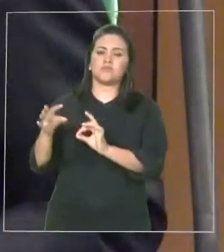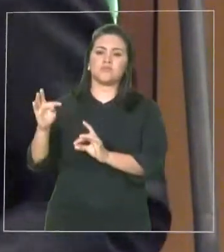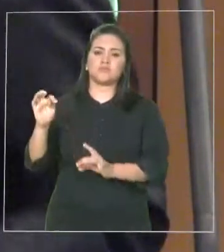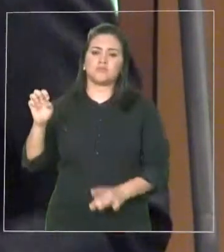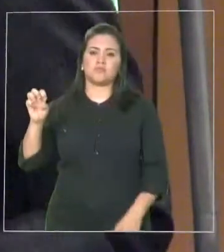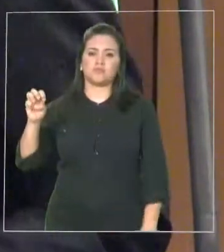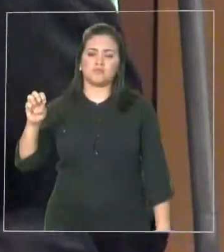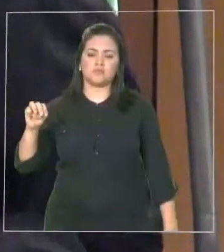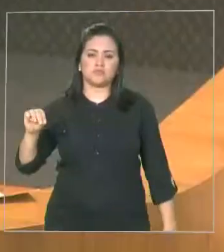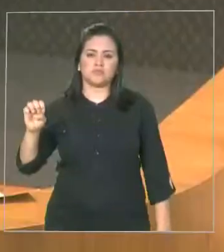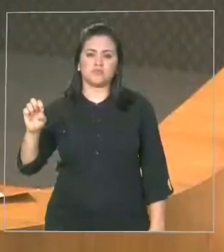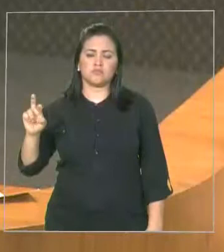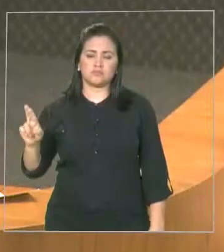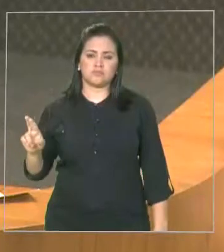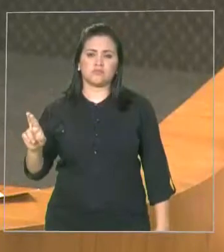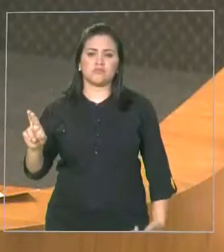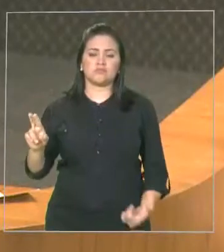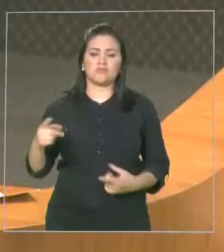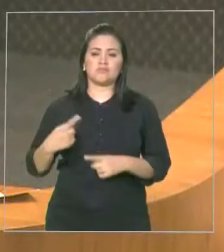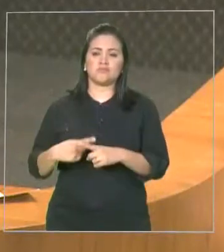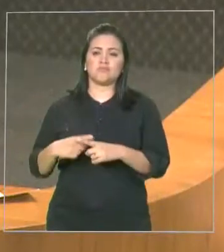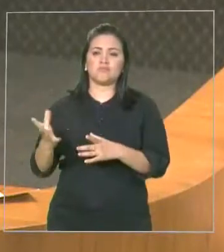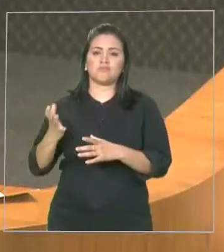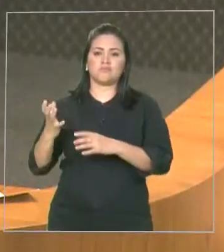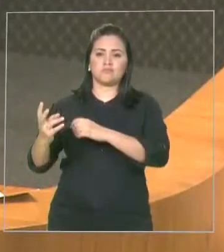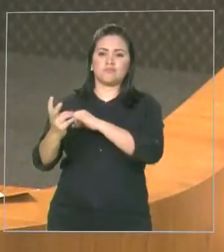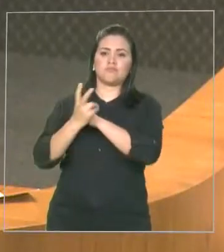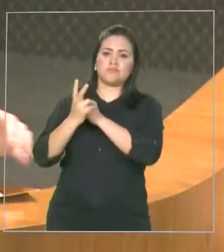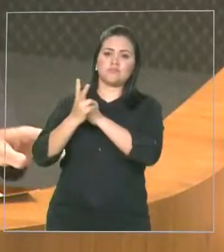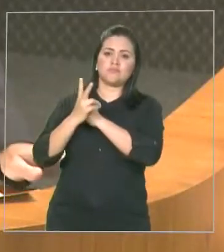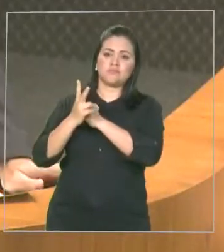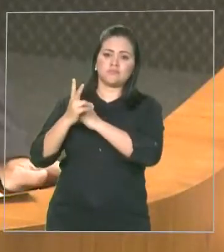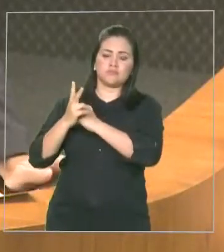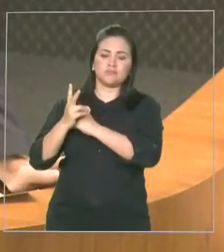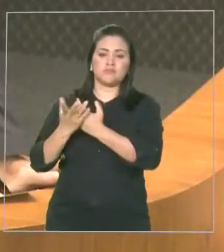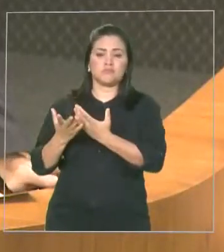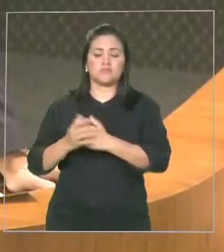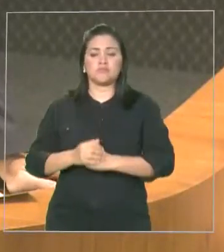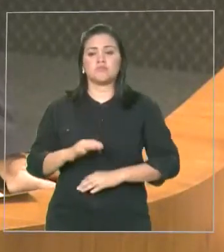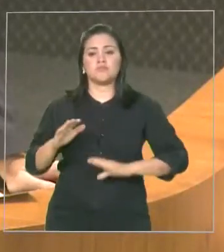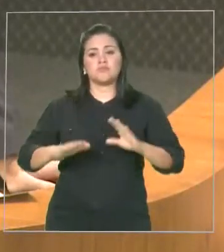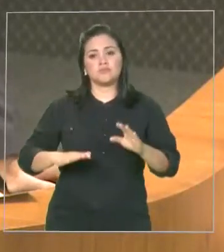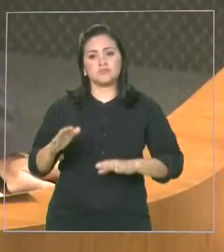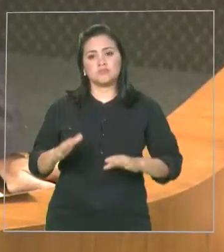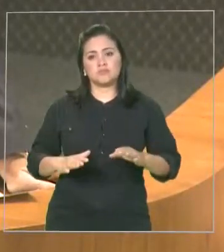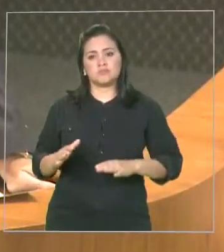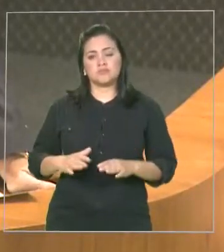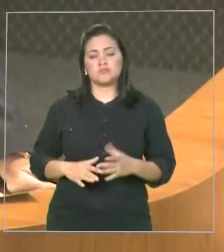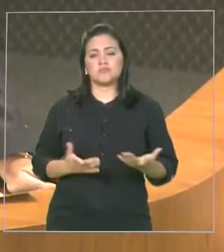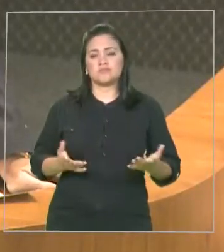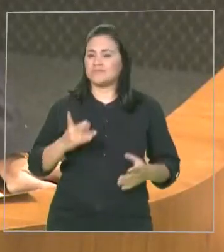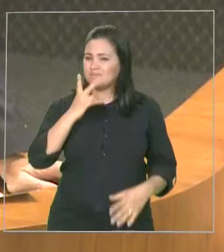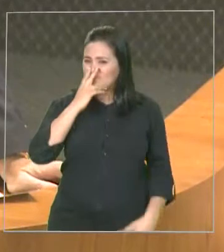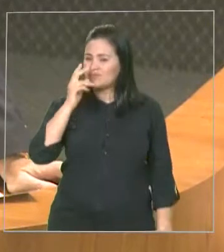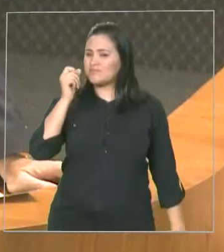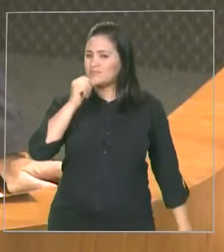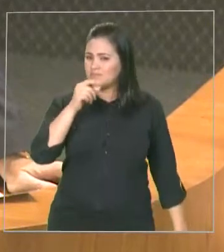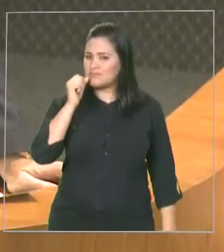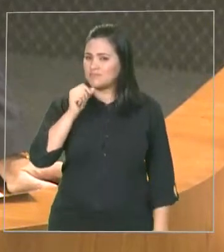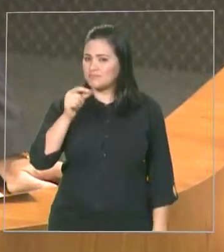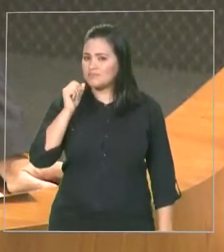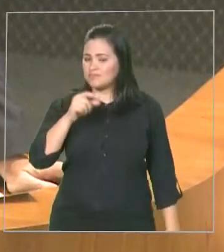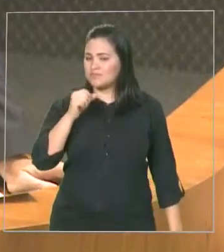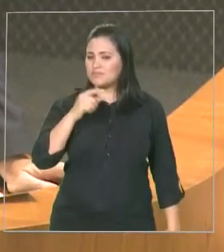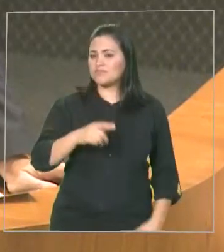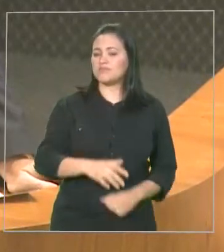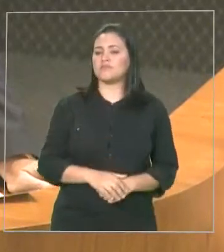protegê-lo. Então, isso eu, às vezes, não chegaria a dizer que é engraçado, porque é,